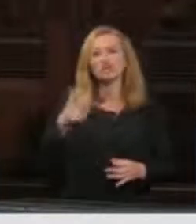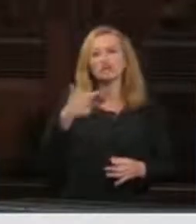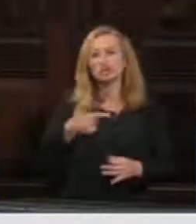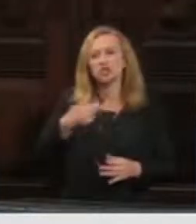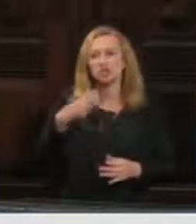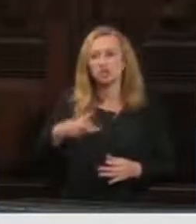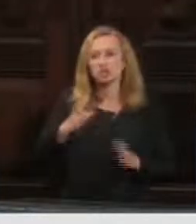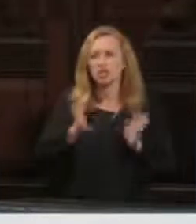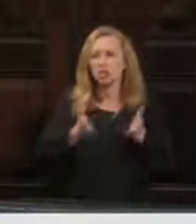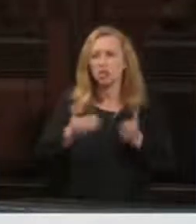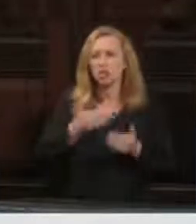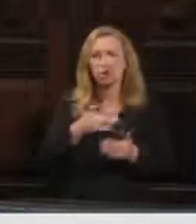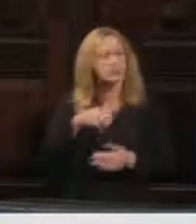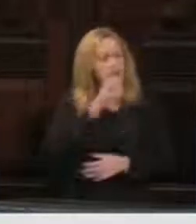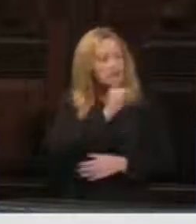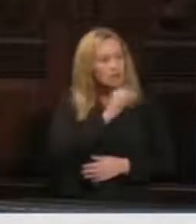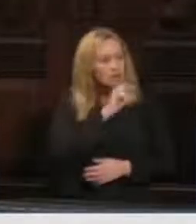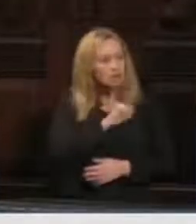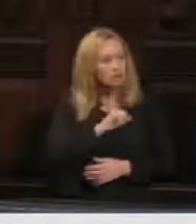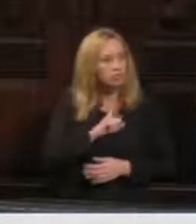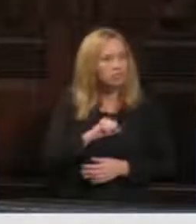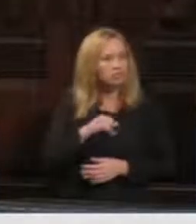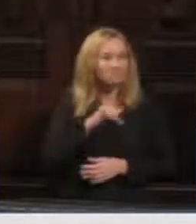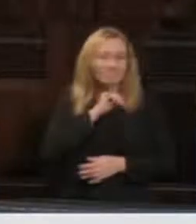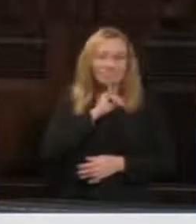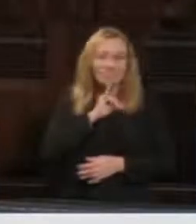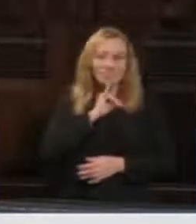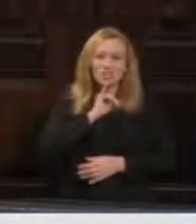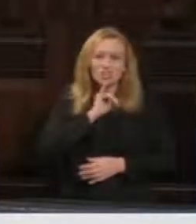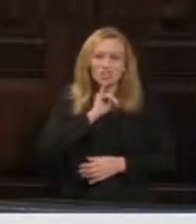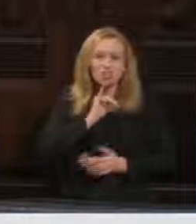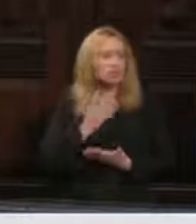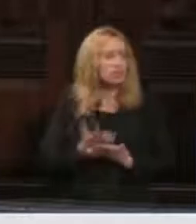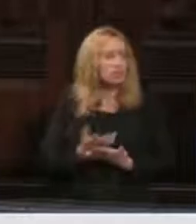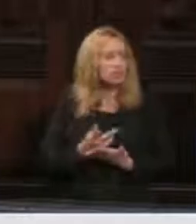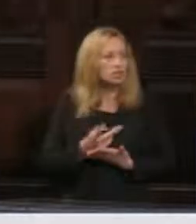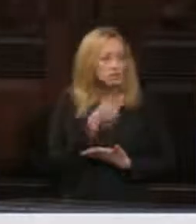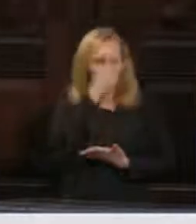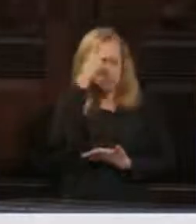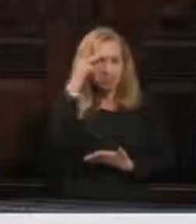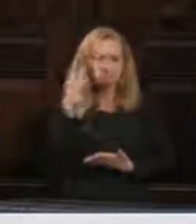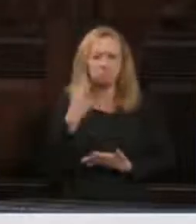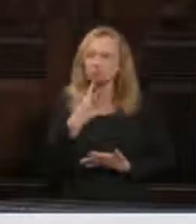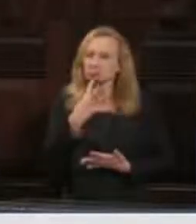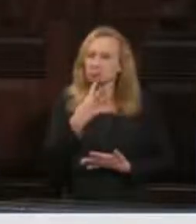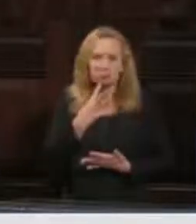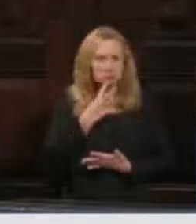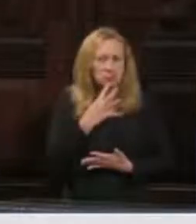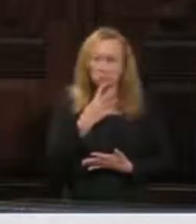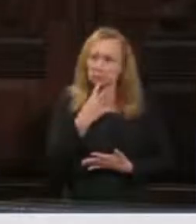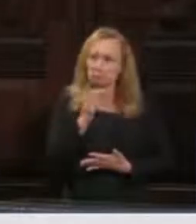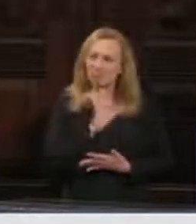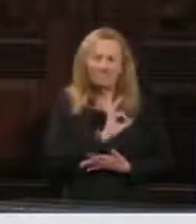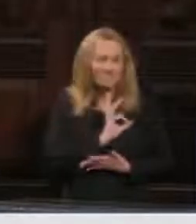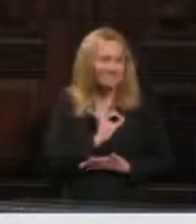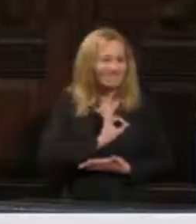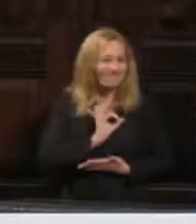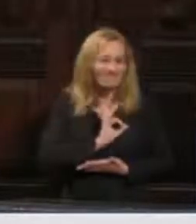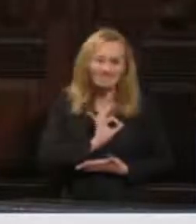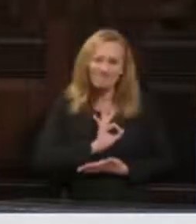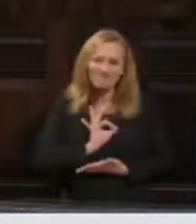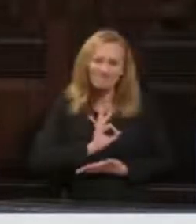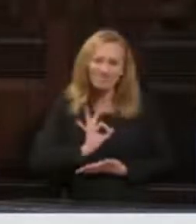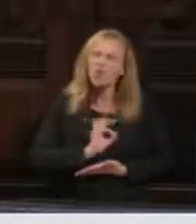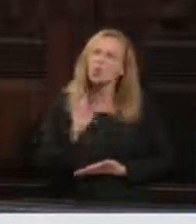que, infelizmente, esses senhores desconhecem por completo o que